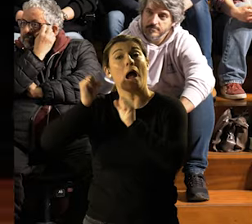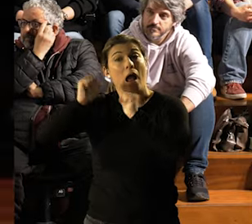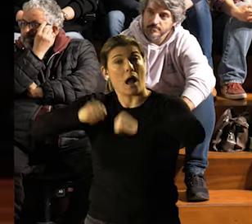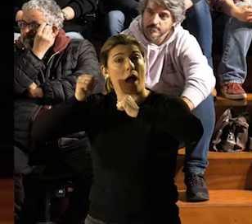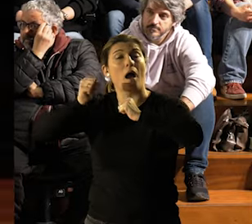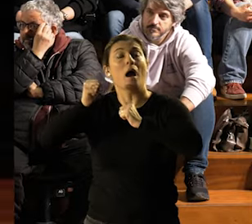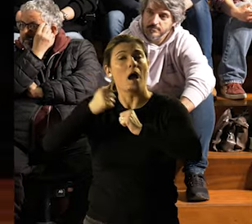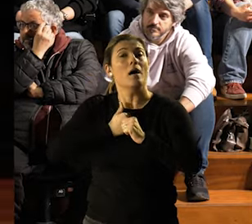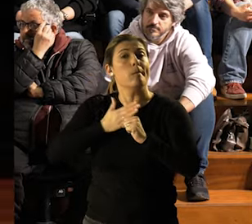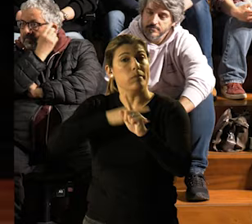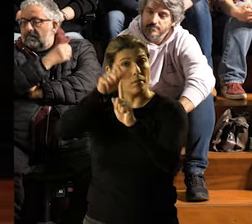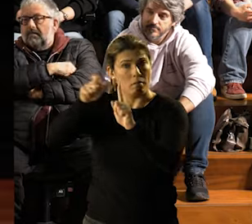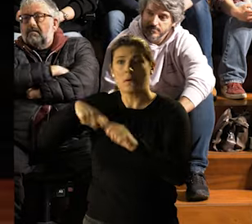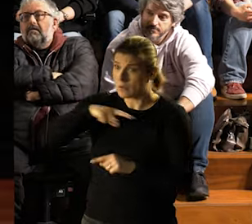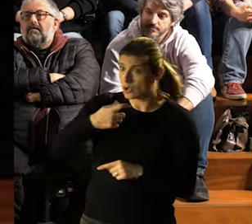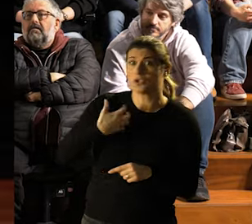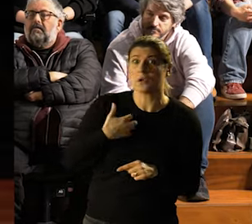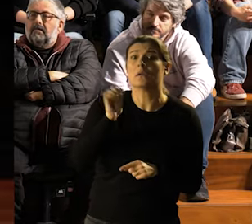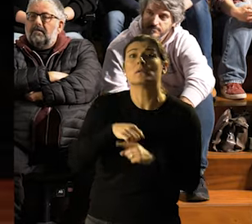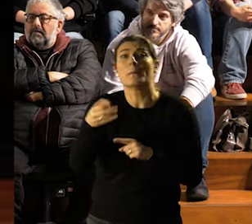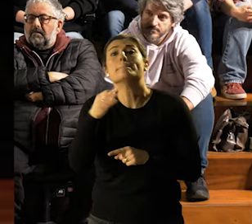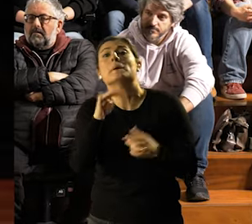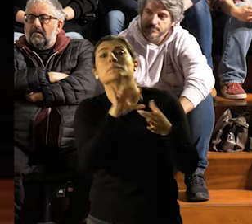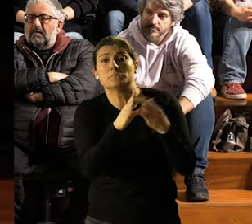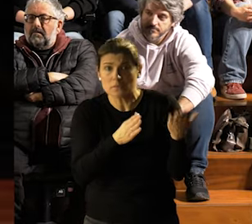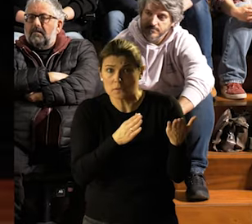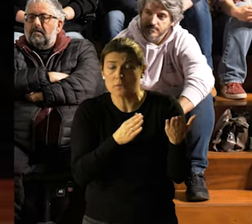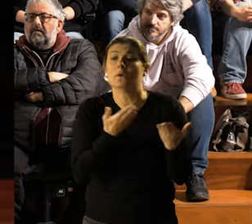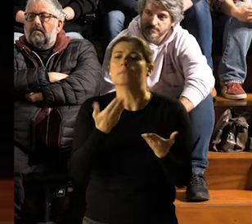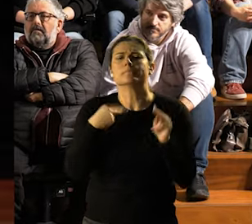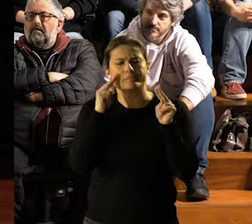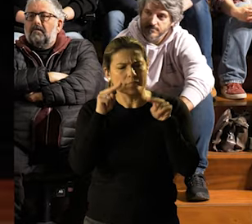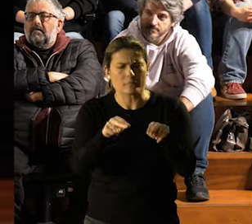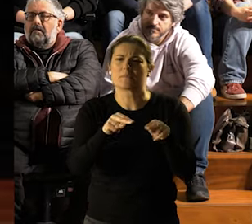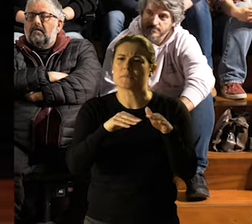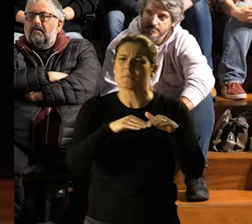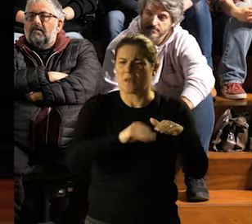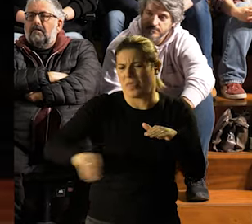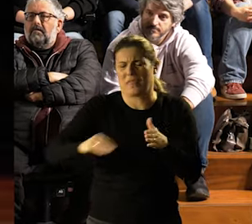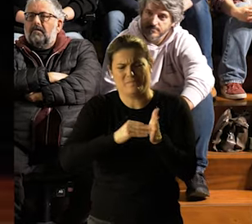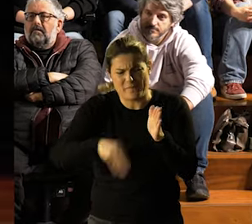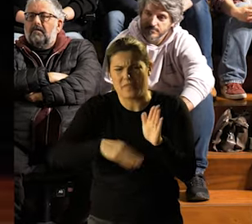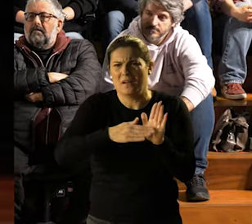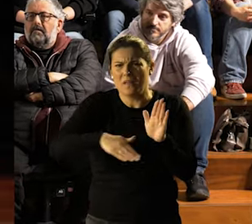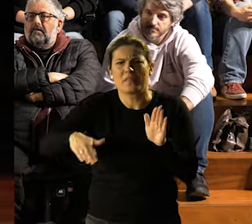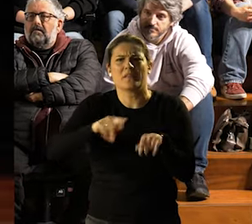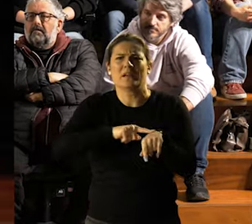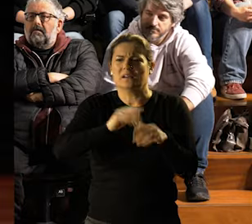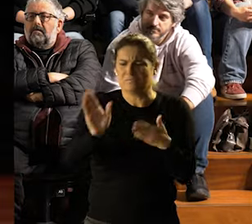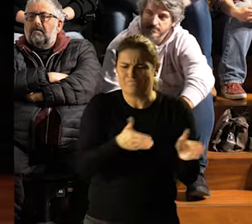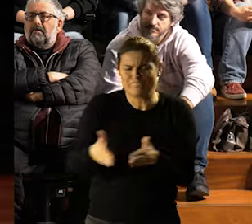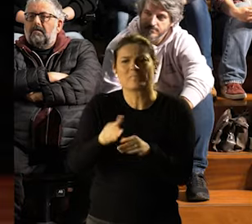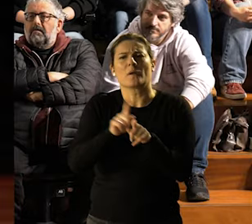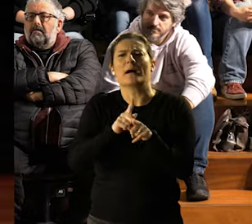os patrões não Devíamos estar chateados com o partido socialista quando nós olhamos para a precariedade para os jovens que têm salário